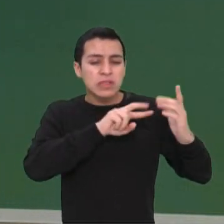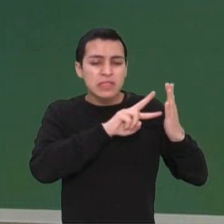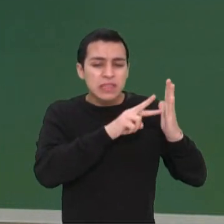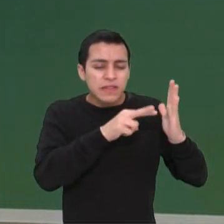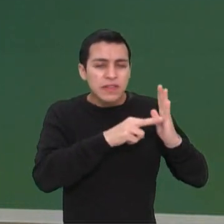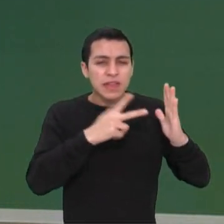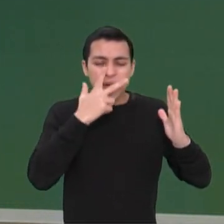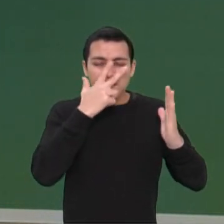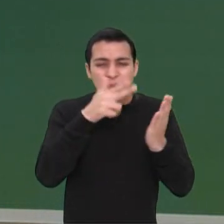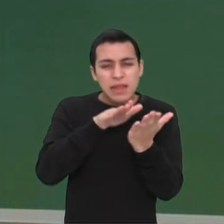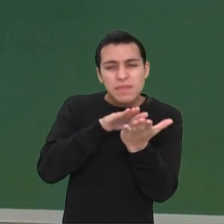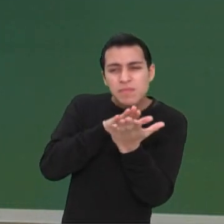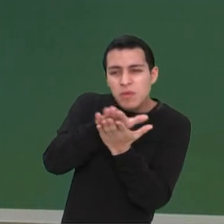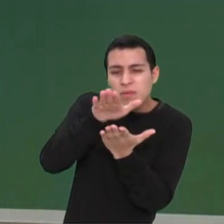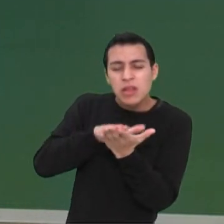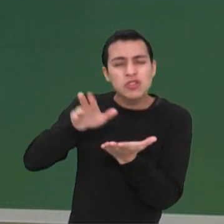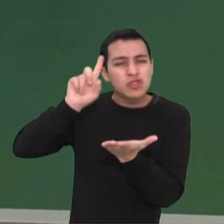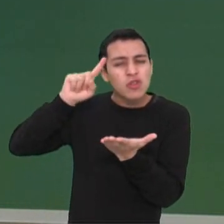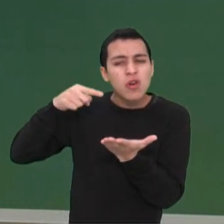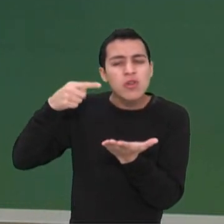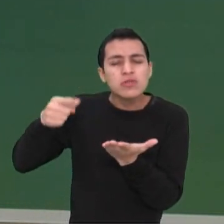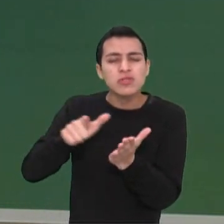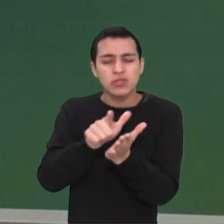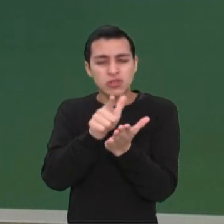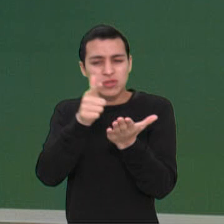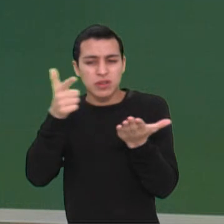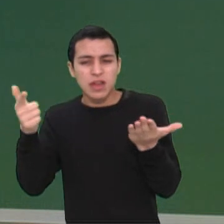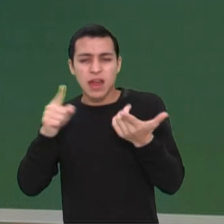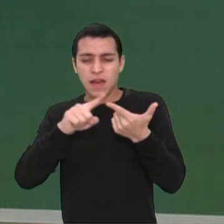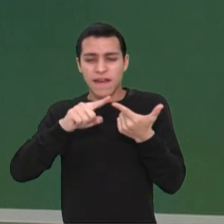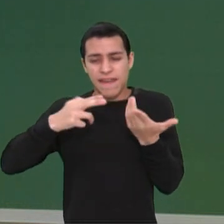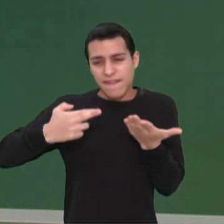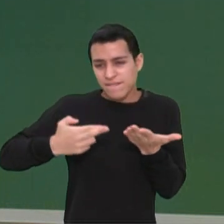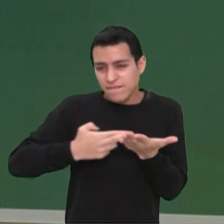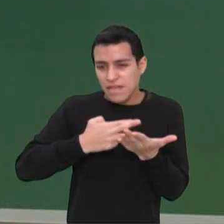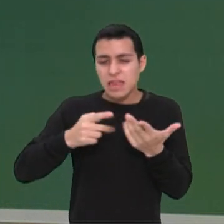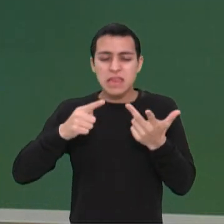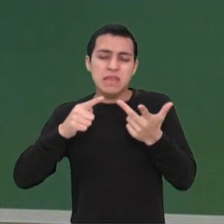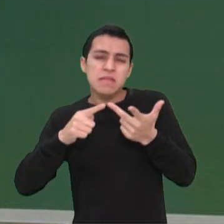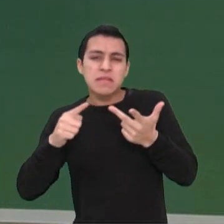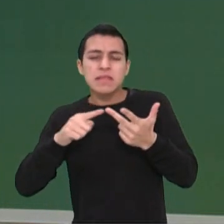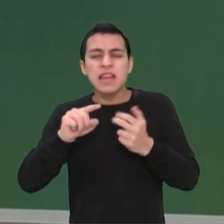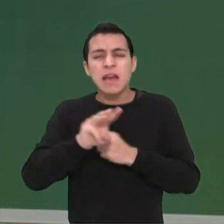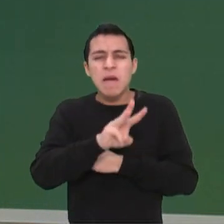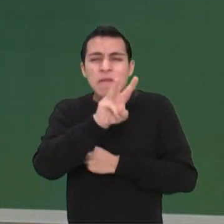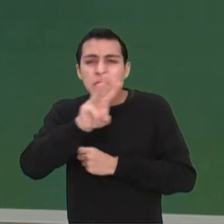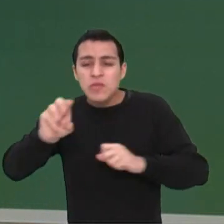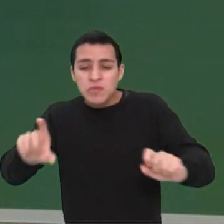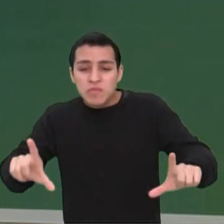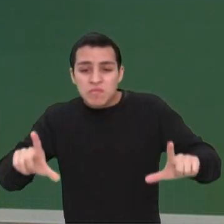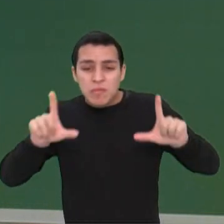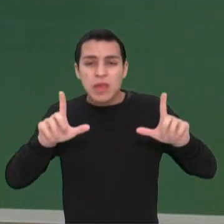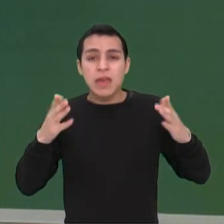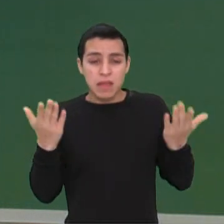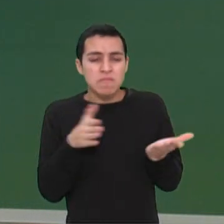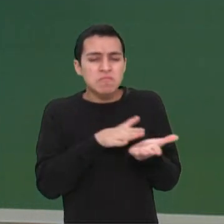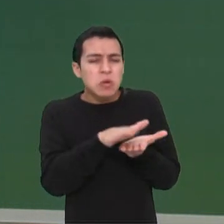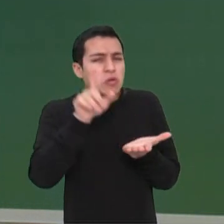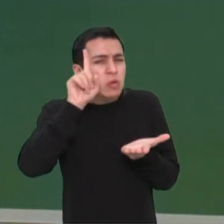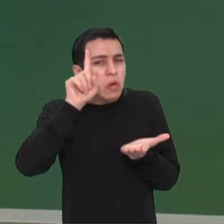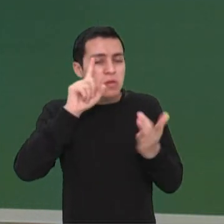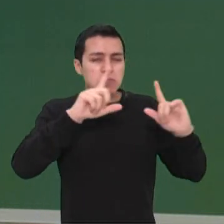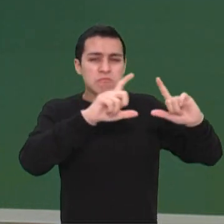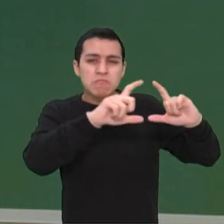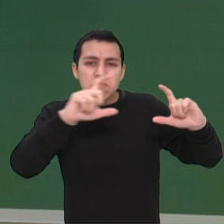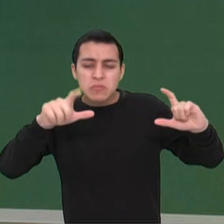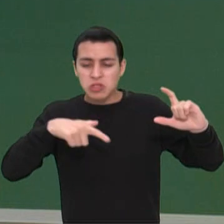vinhetas publicadas regularmente em jornais, revistas e páginas da web. Traz enunciados curtos, com humor e